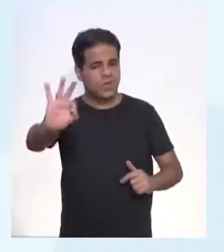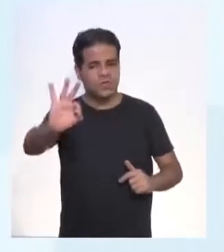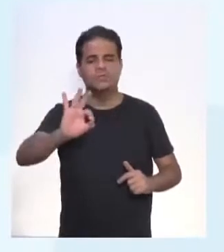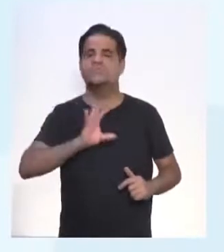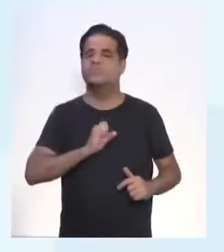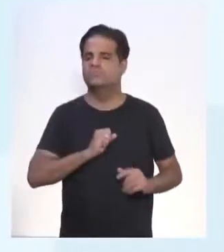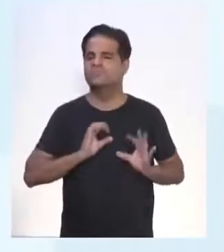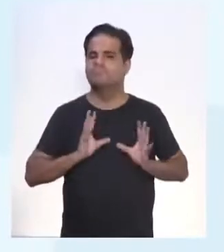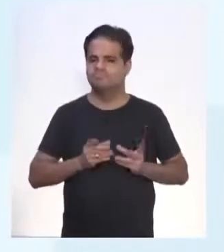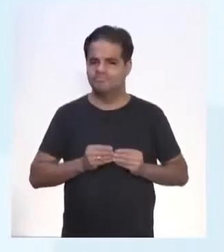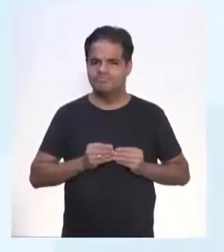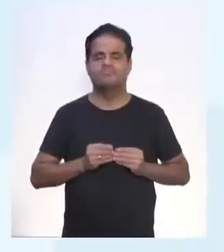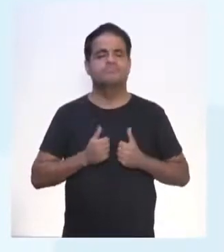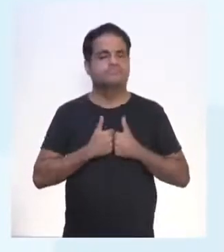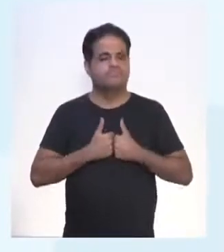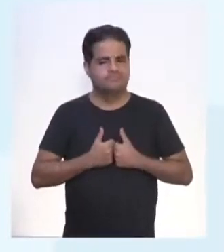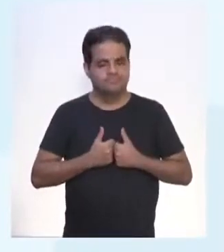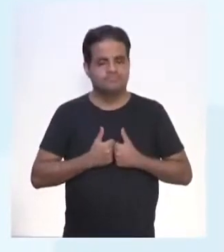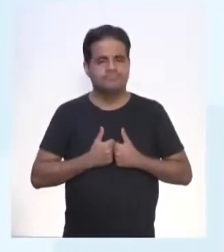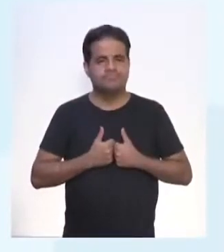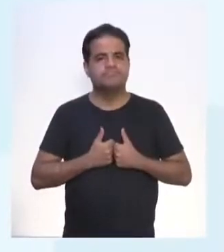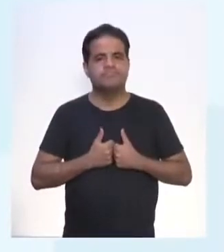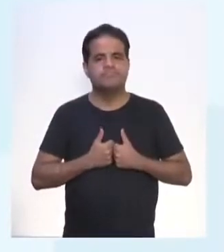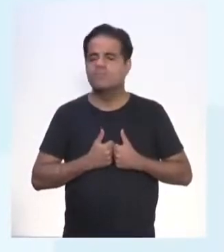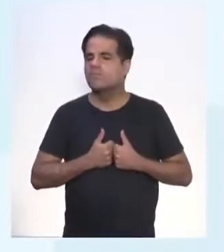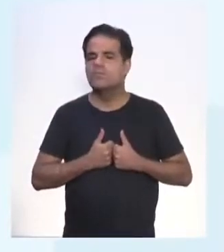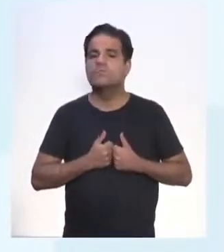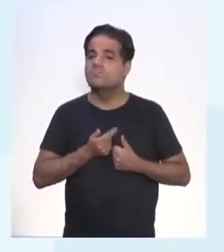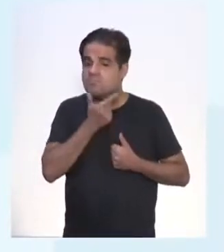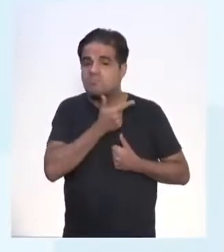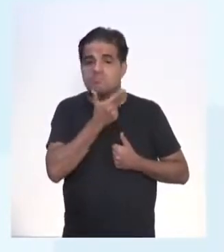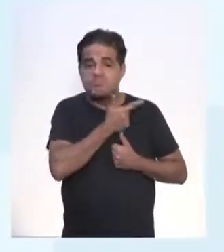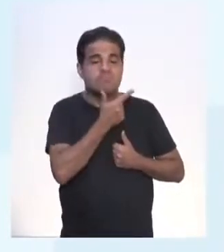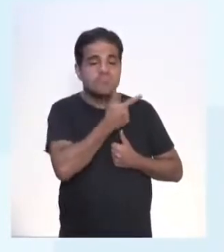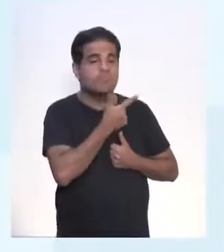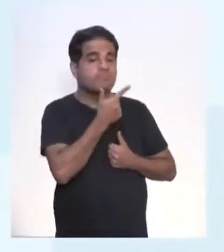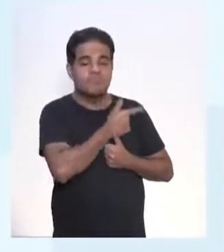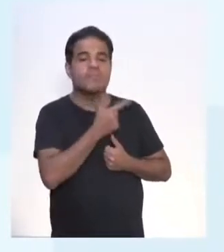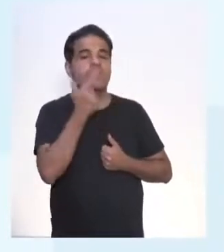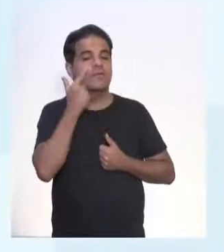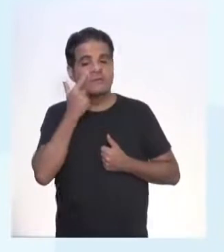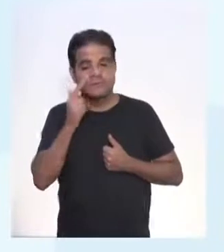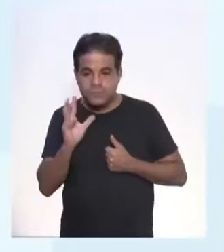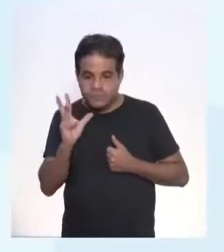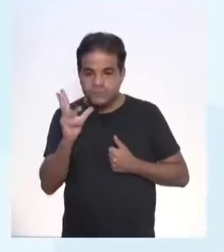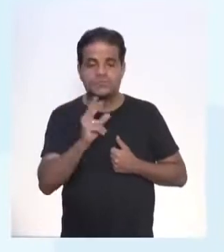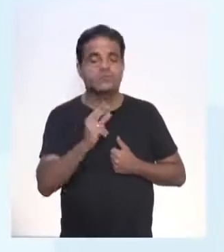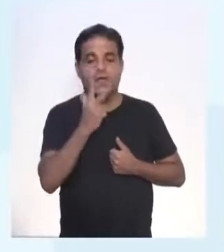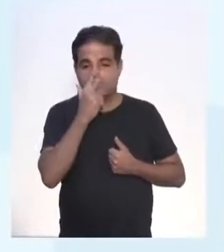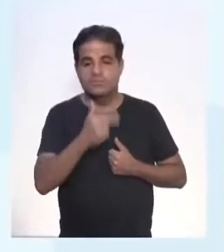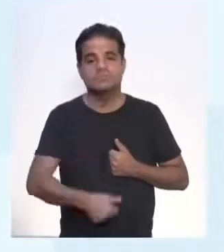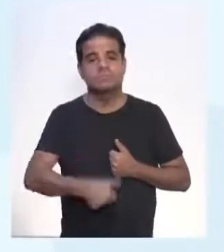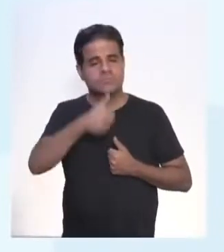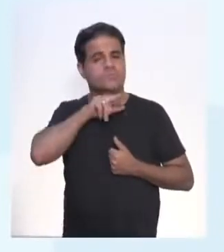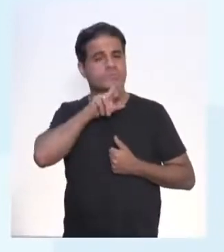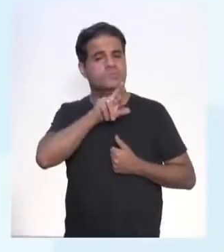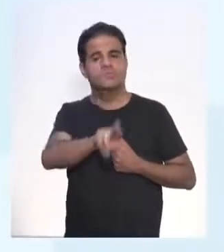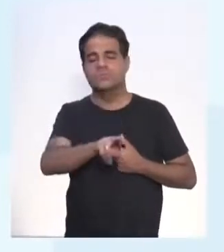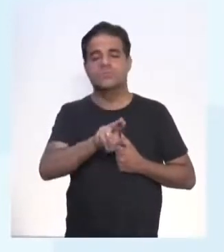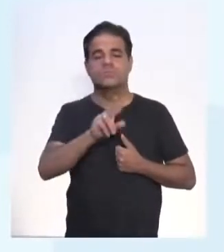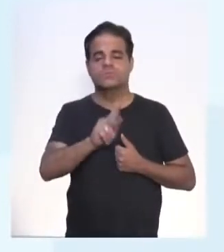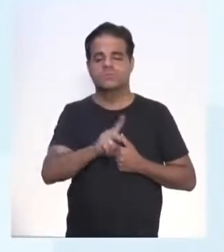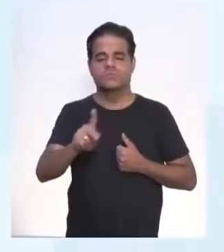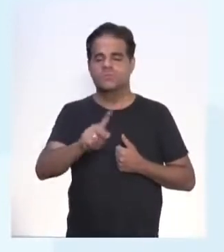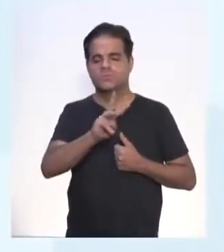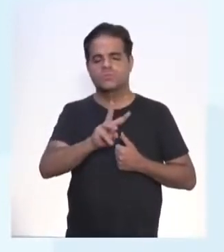todos. Bom, todos, tô. Tô conseguindo ver todos, é o que importa. Achei a melhor resposta. O professor Valdomiro